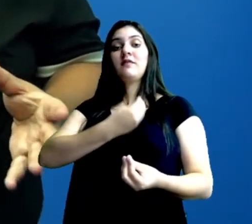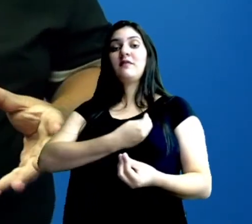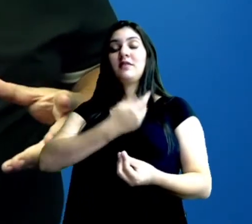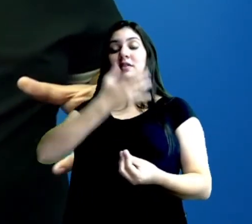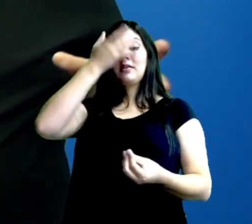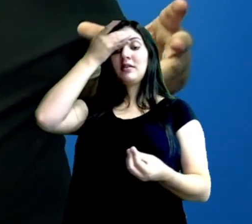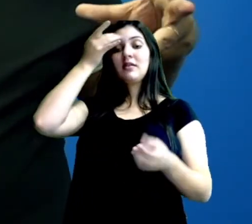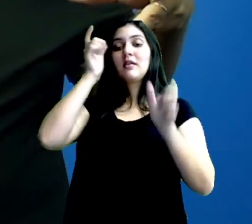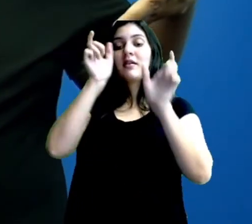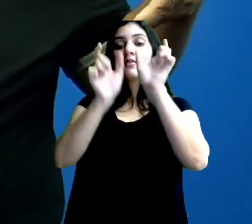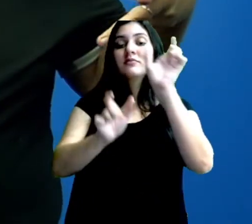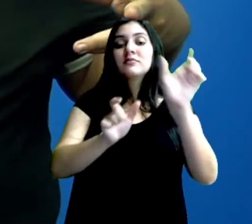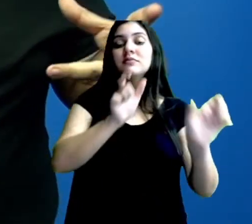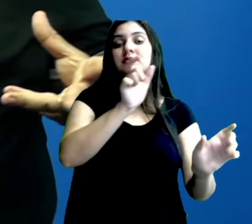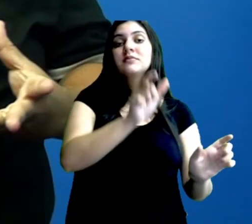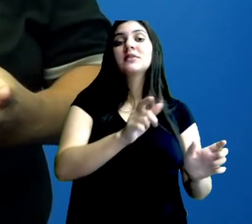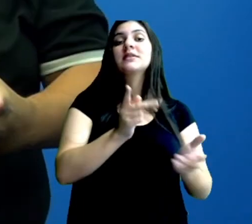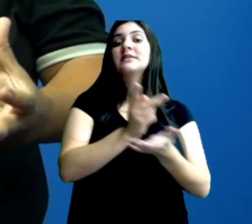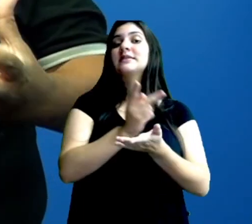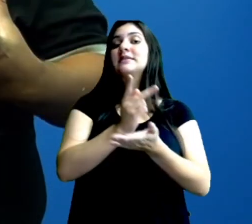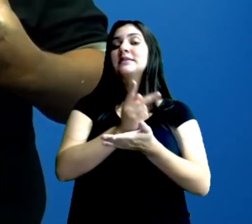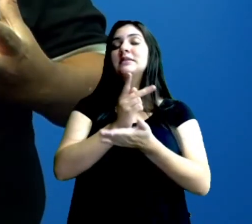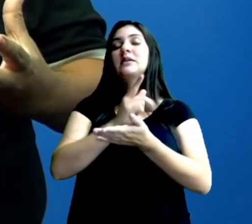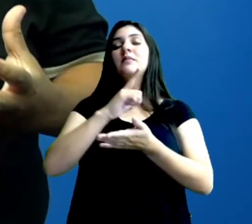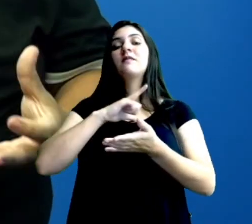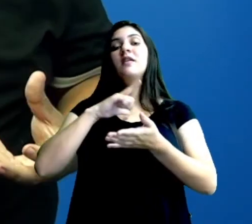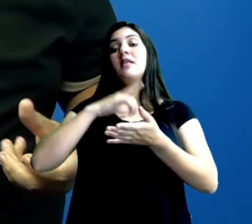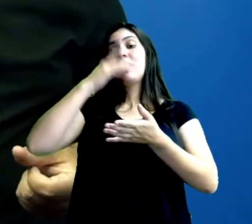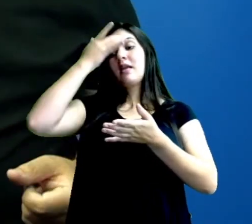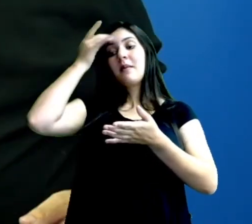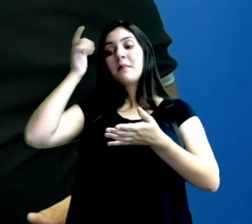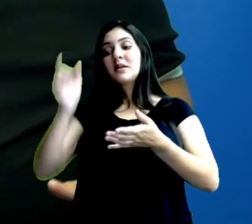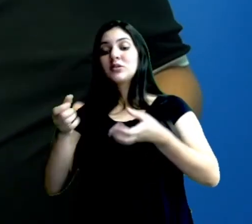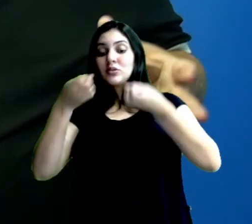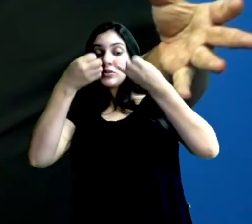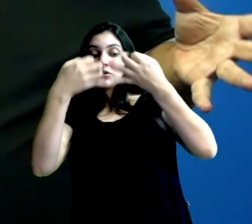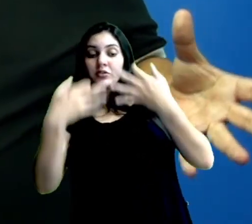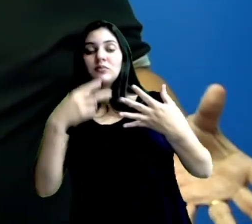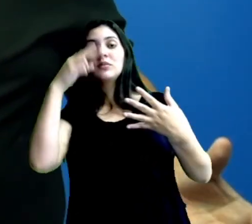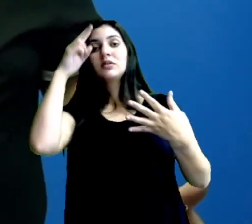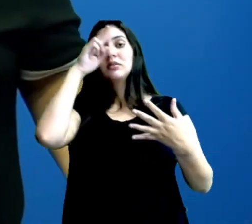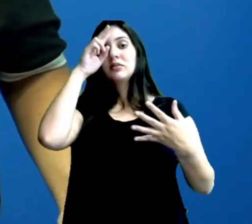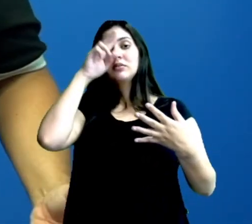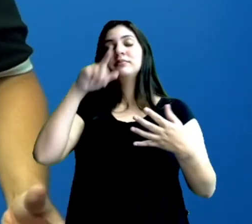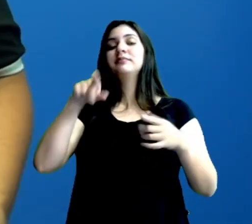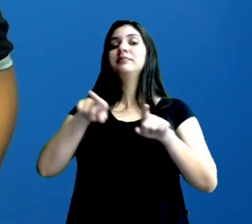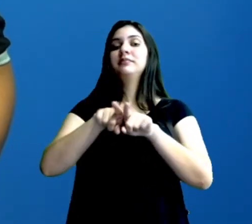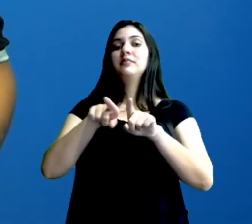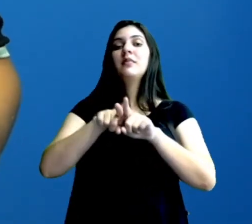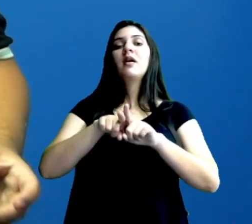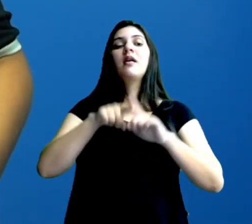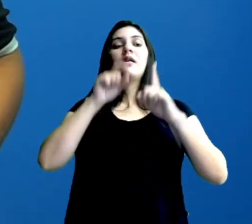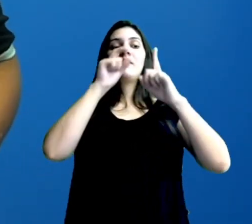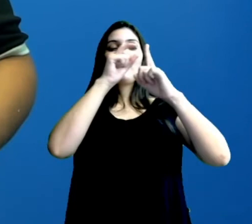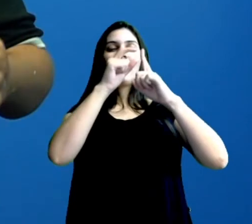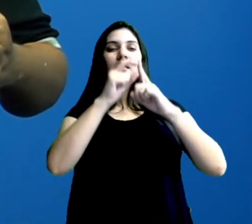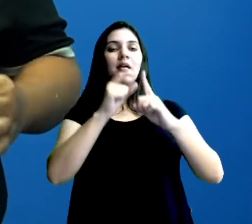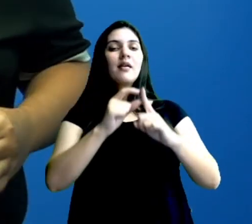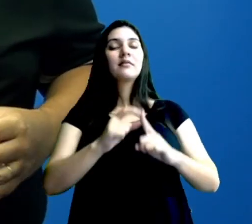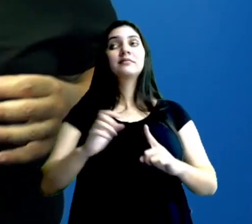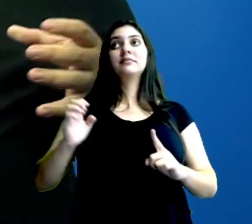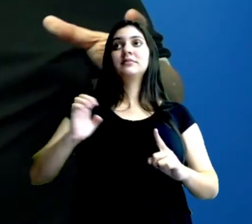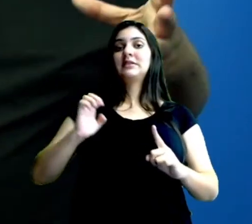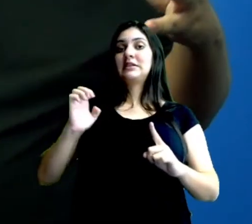Então, sempre vai ter esse narrador, quem está contando a história, tá bom? Um vocabulário rico, né? Os contos de fada,